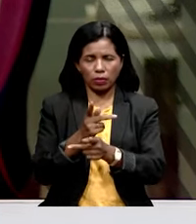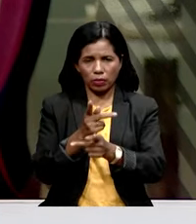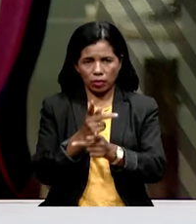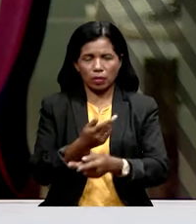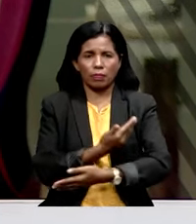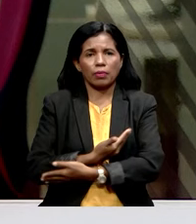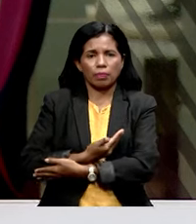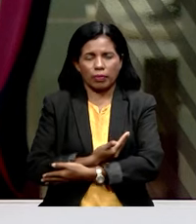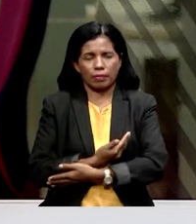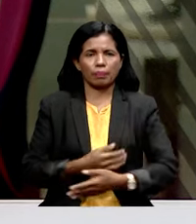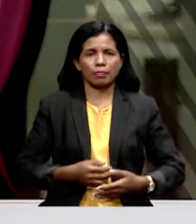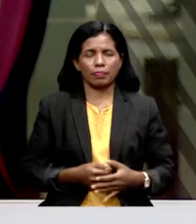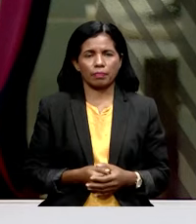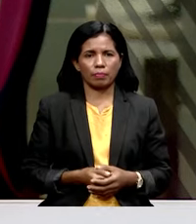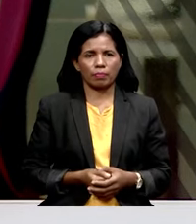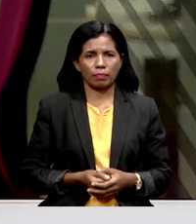né?